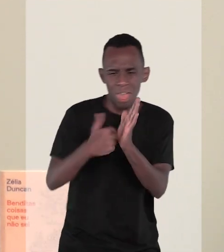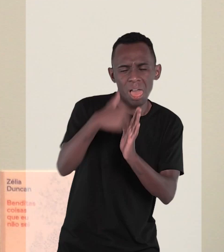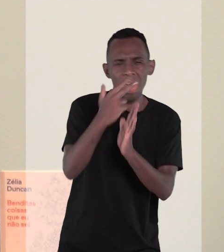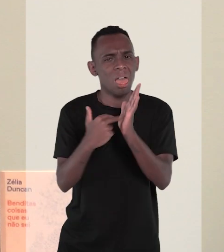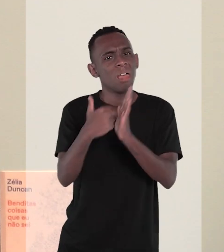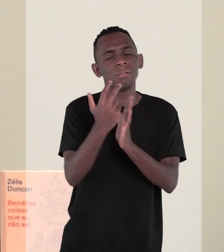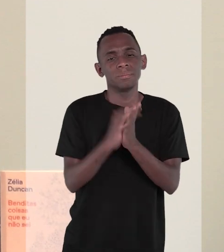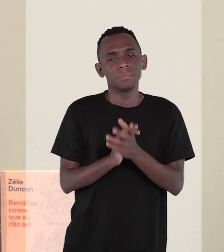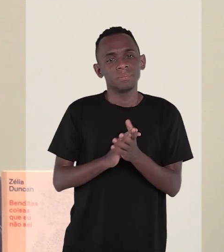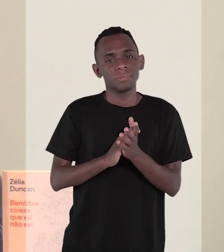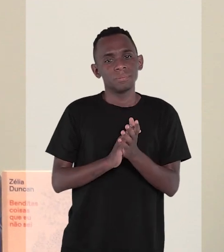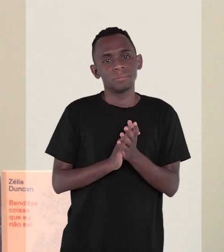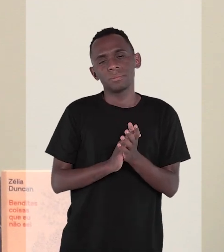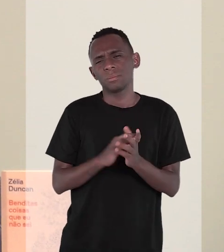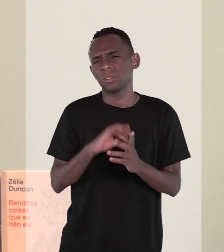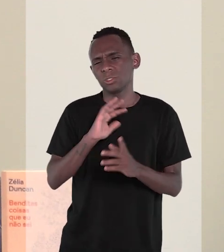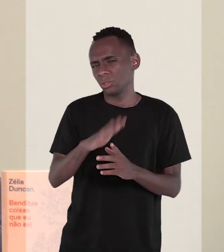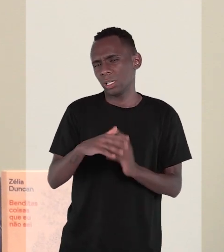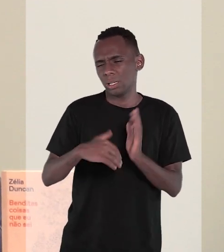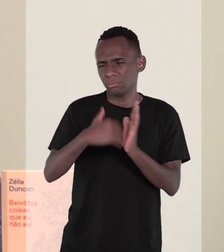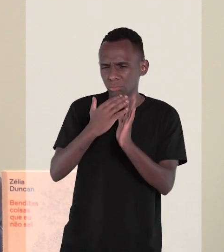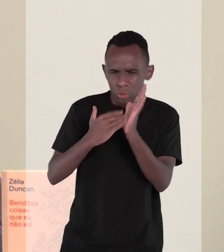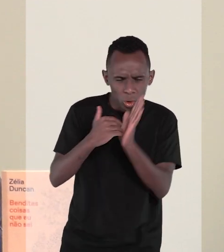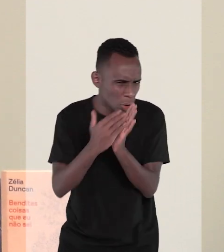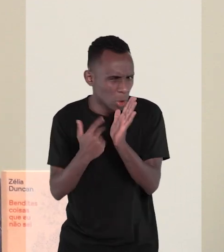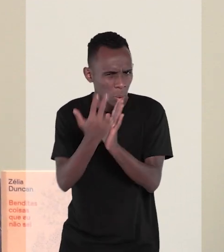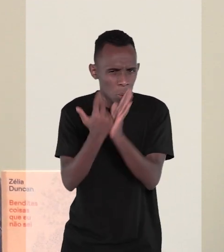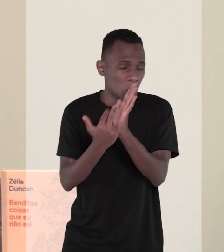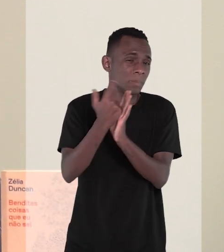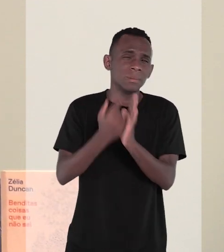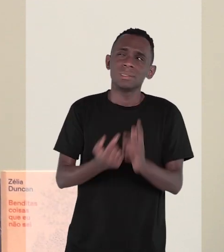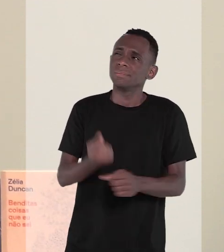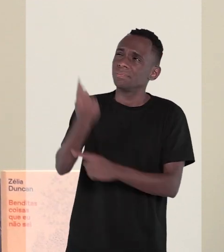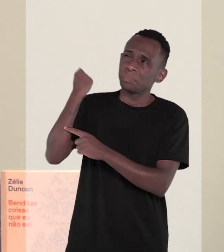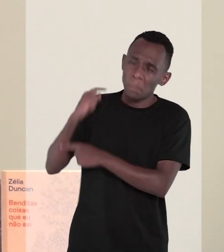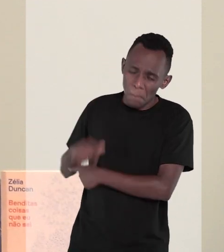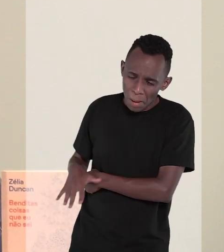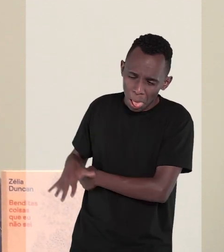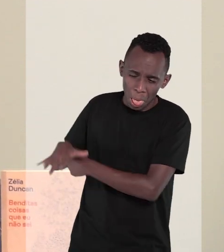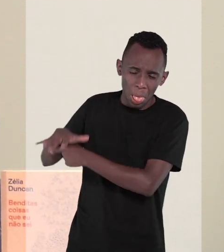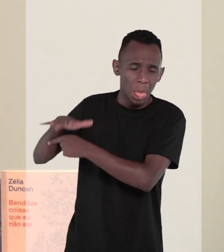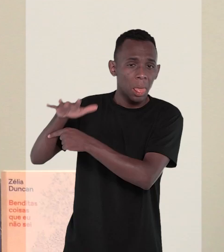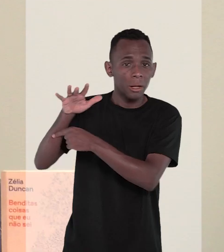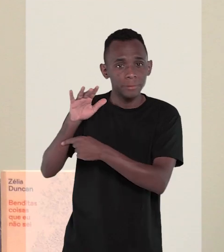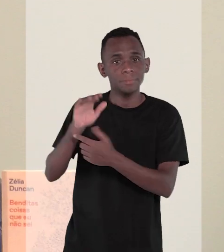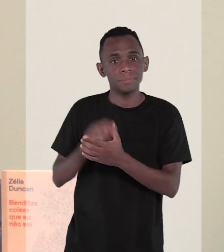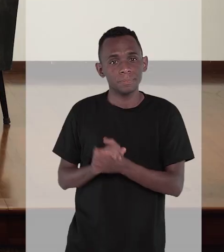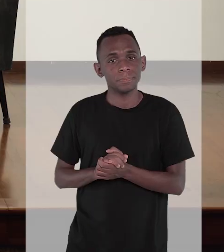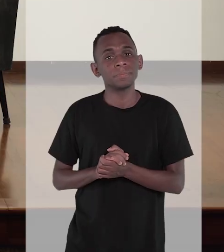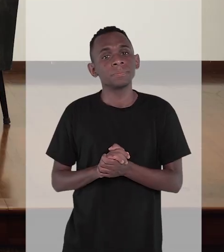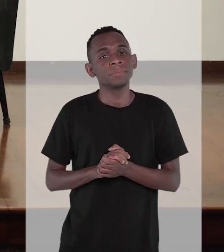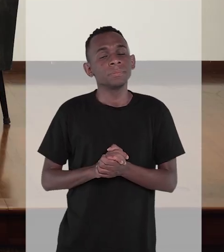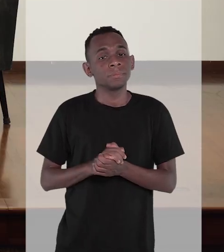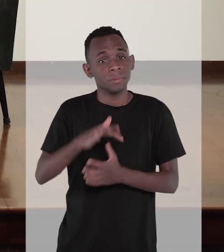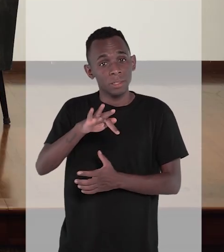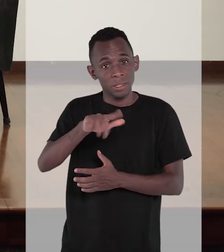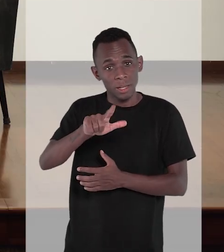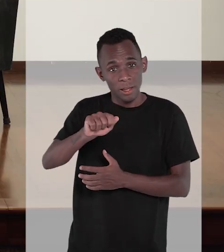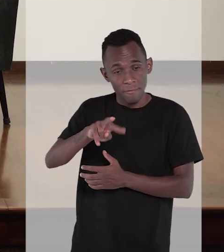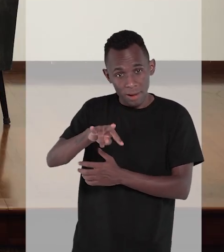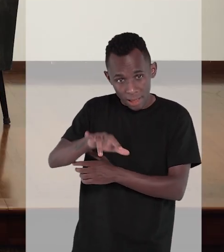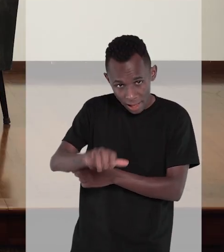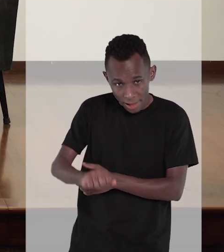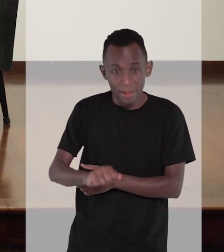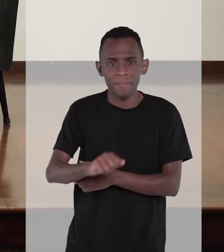Rabiscadeira. Rabiscadeira. Não, esses rabiscos eu faço desde garota, assim, a Flávia Pedras fez a direção